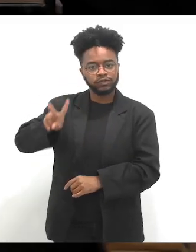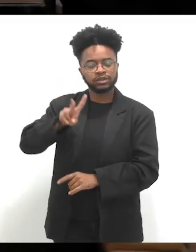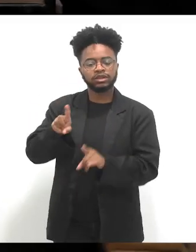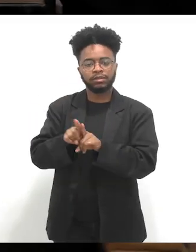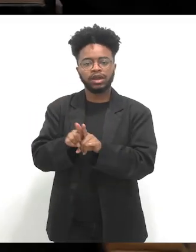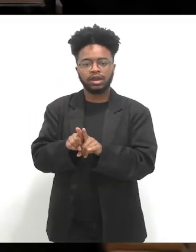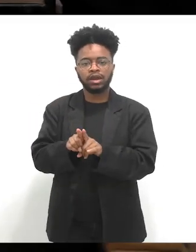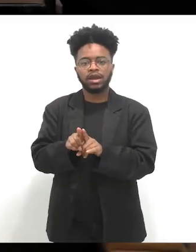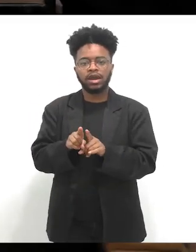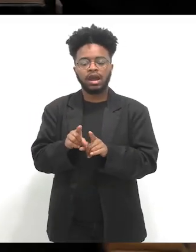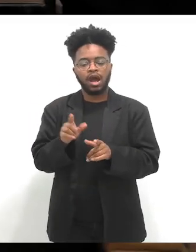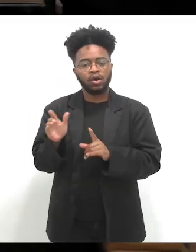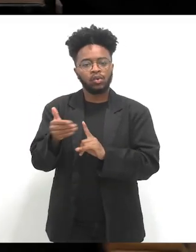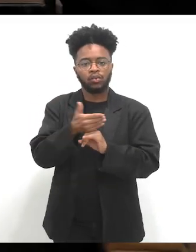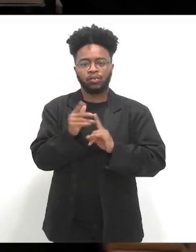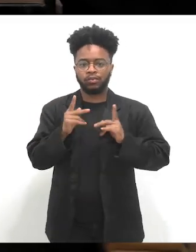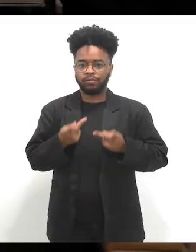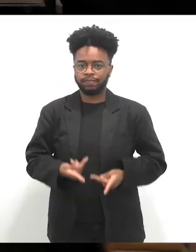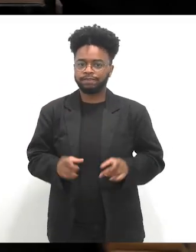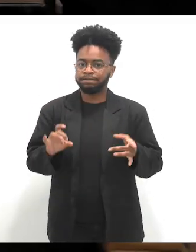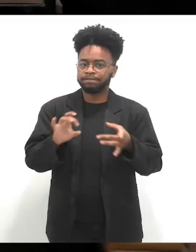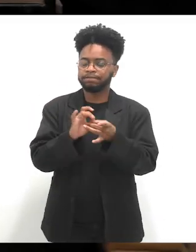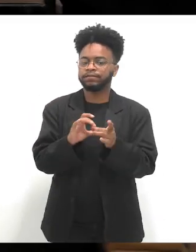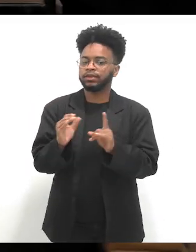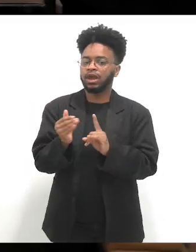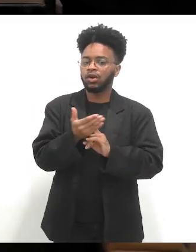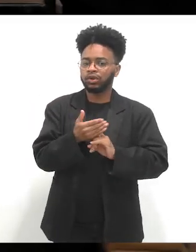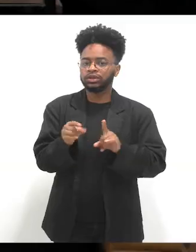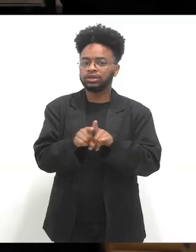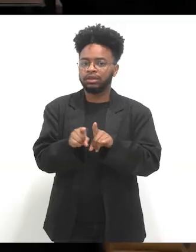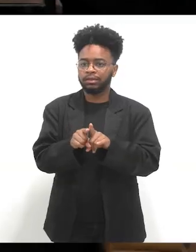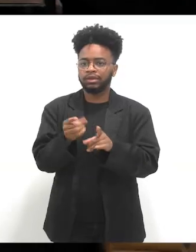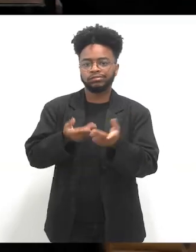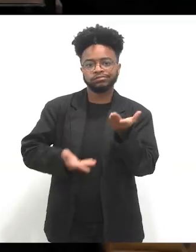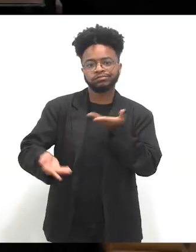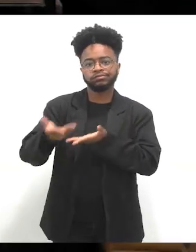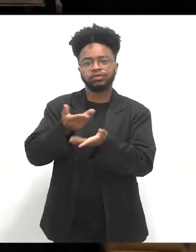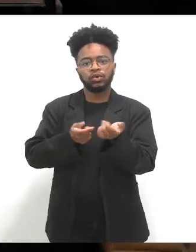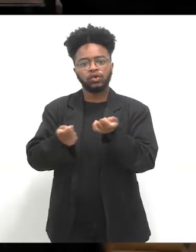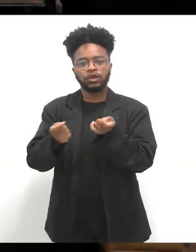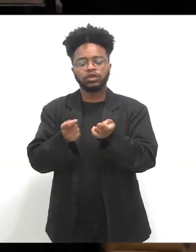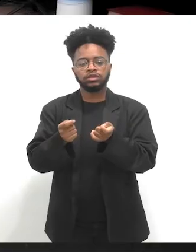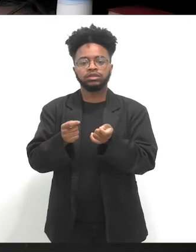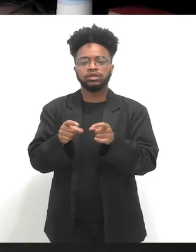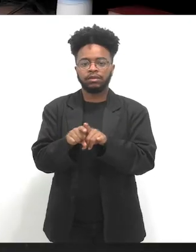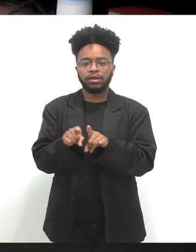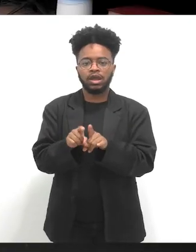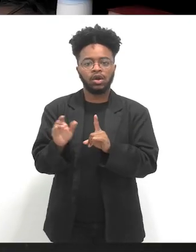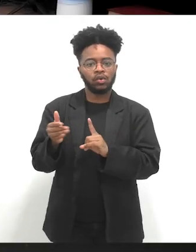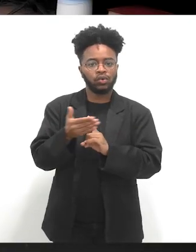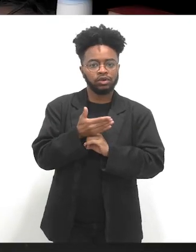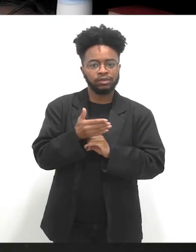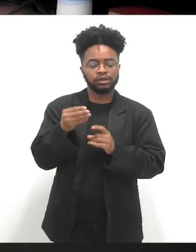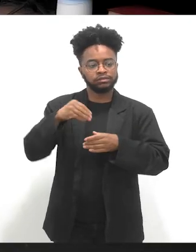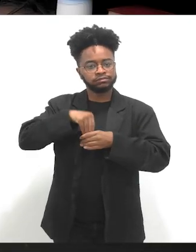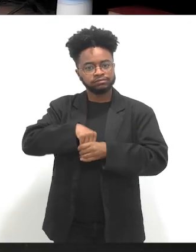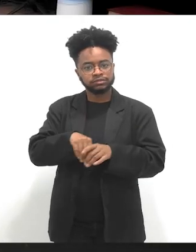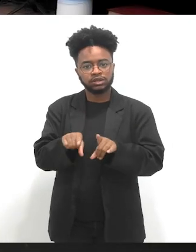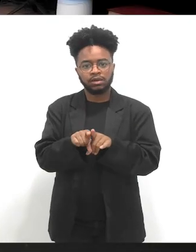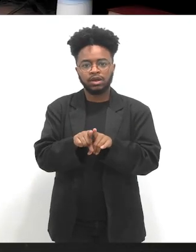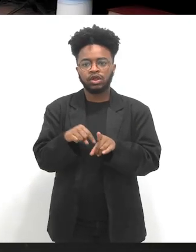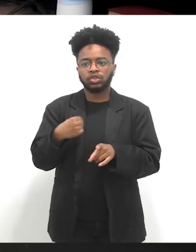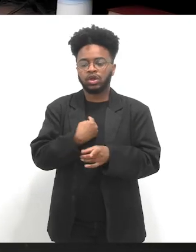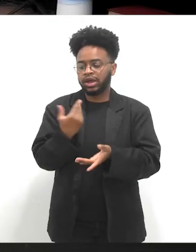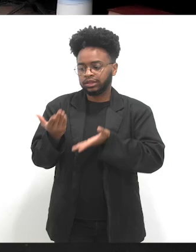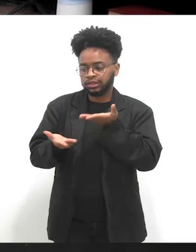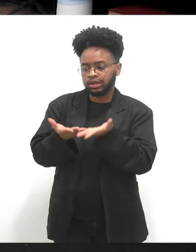acolhimento ali humanitário, ele se baseou nessa questão, né, de acolhimento, também um controle de fronteiras, mas também um acolhimento, uma interiorização, que a gente